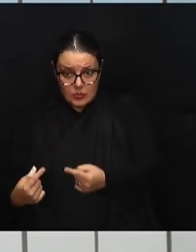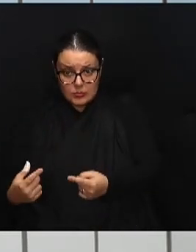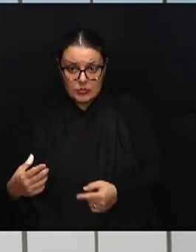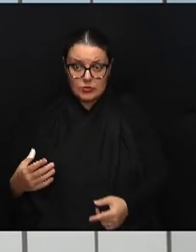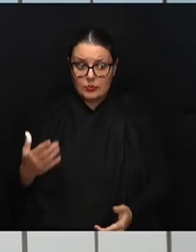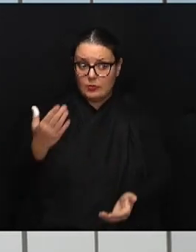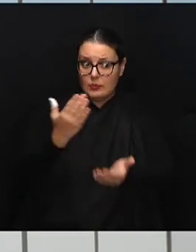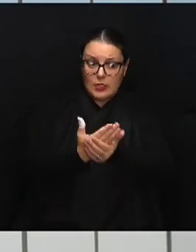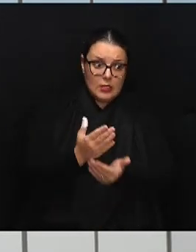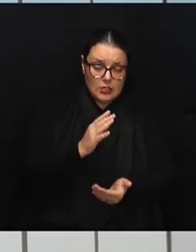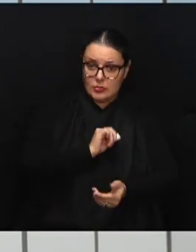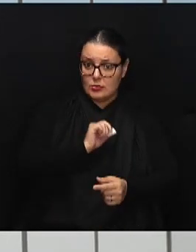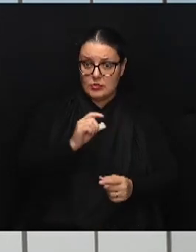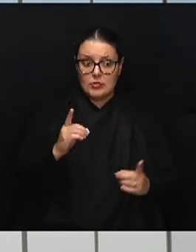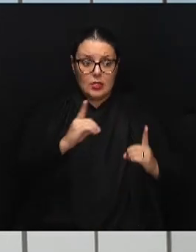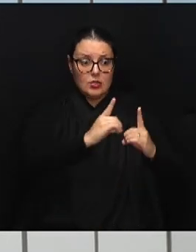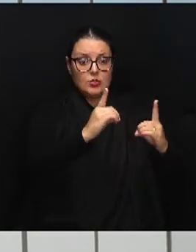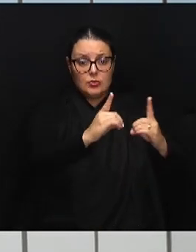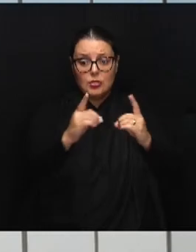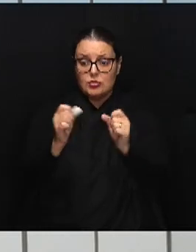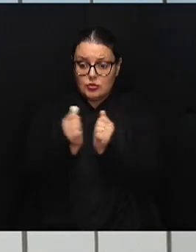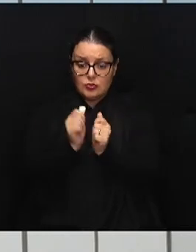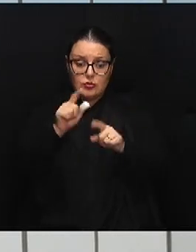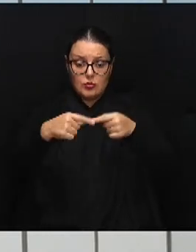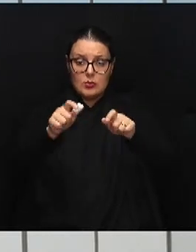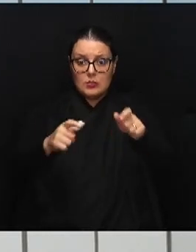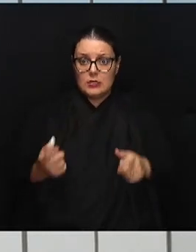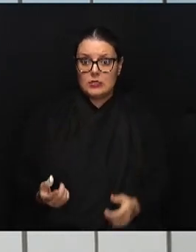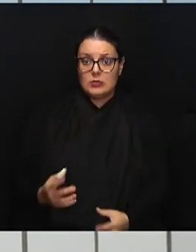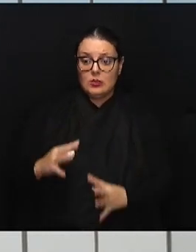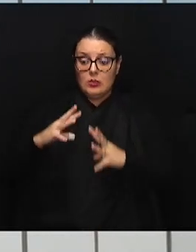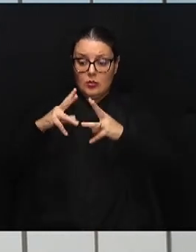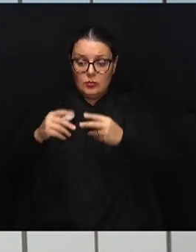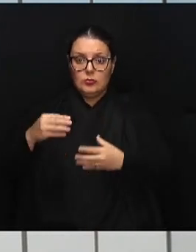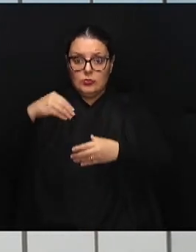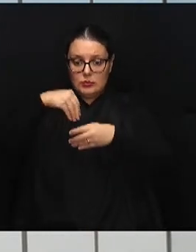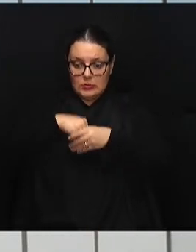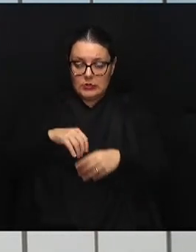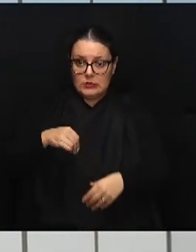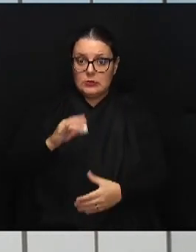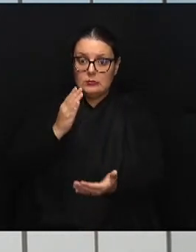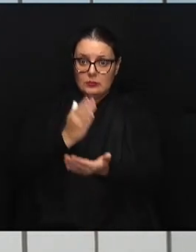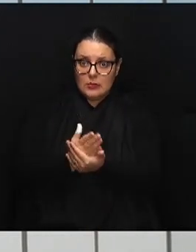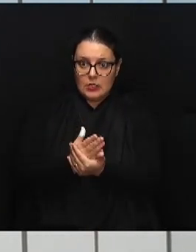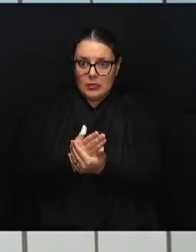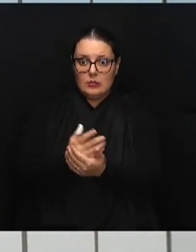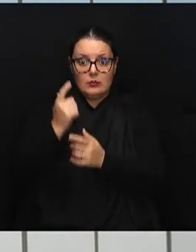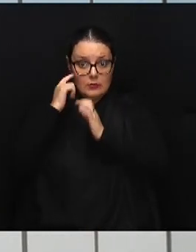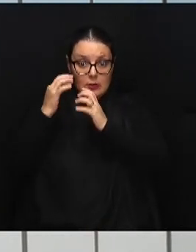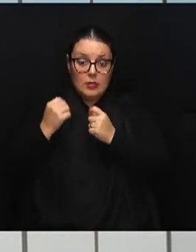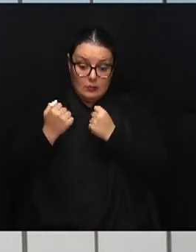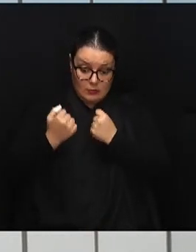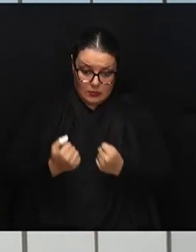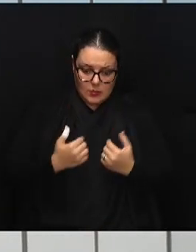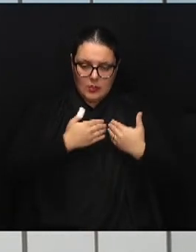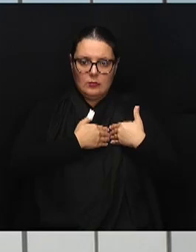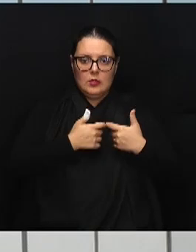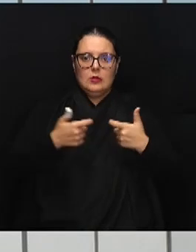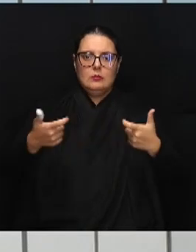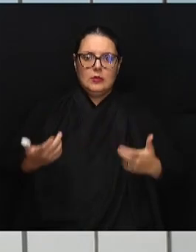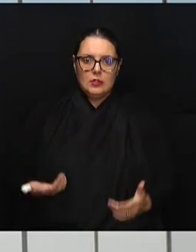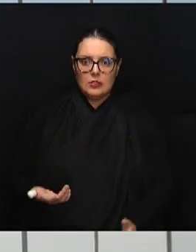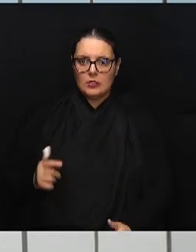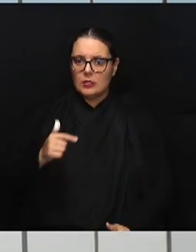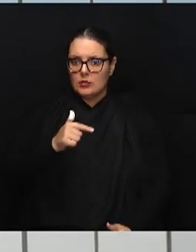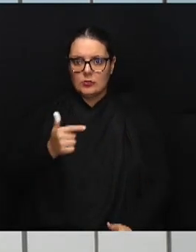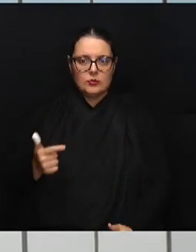gente coloca isso tudo em uma única pessoa, se você parar para pensar, é uma carga muito grande. Né? Então, não existe